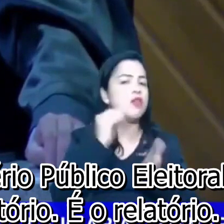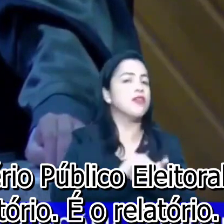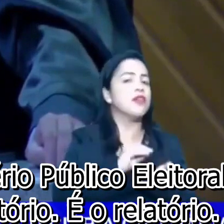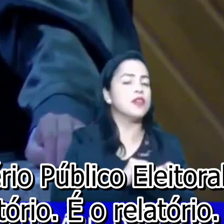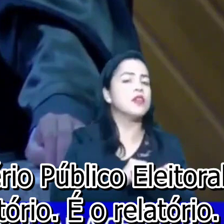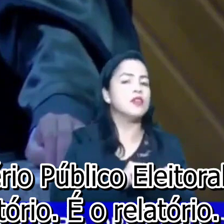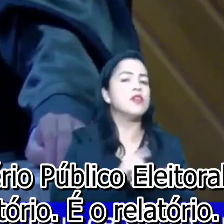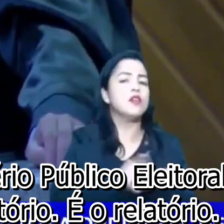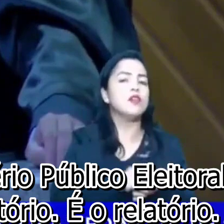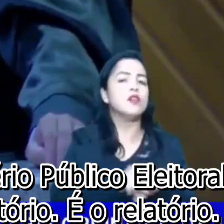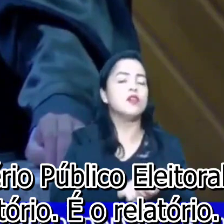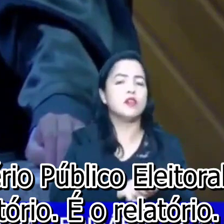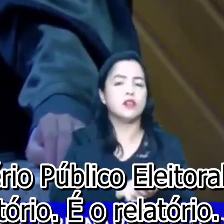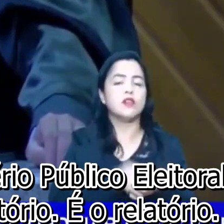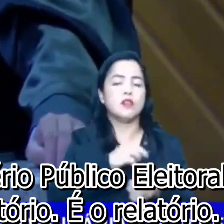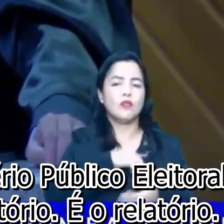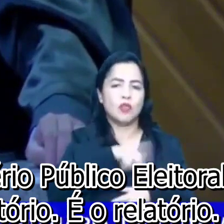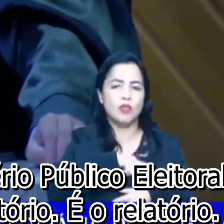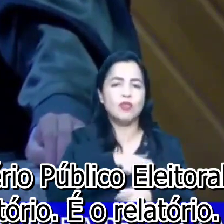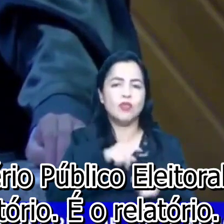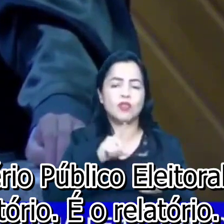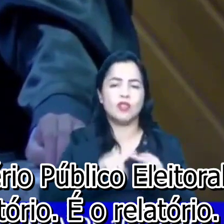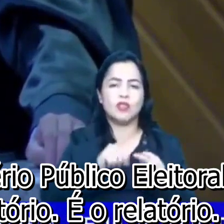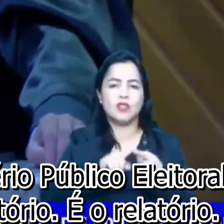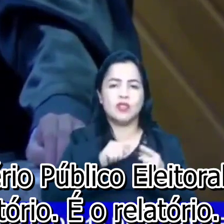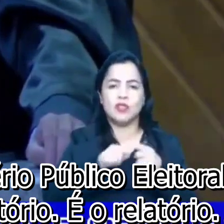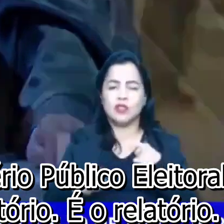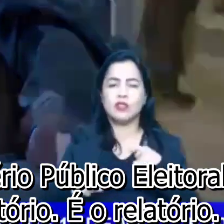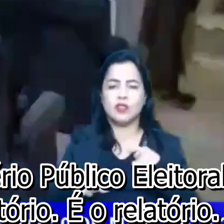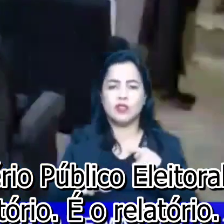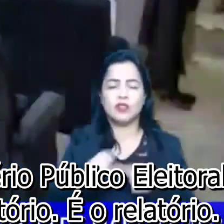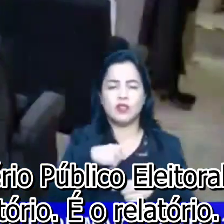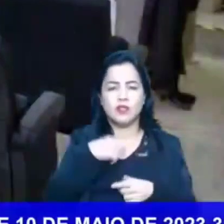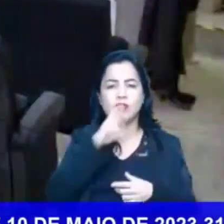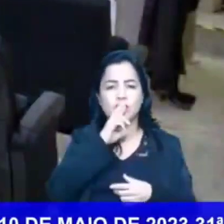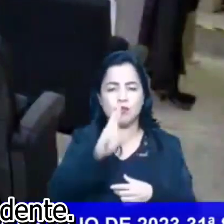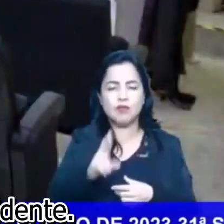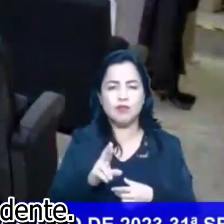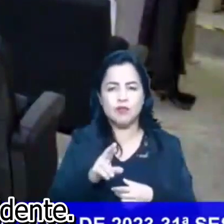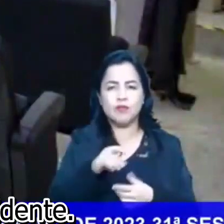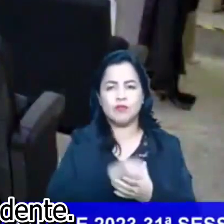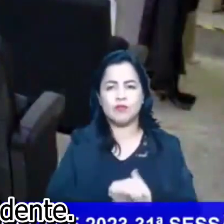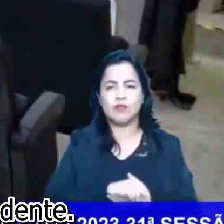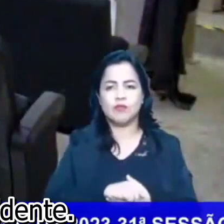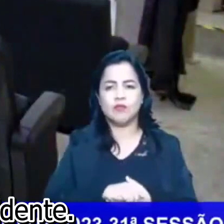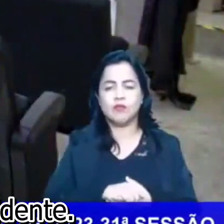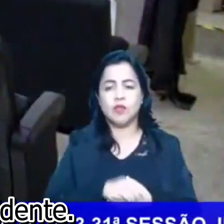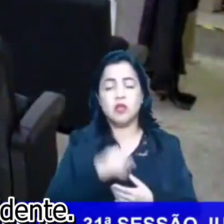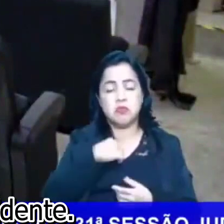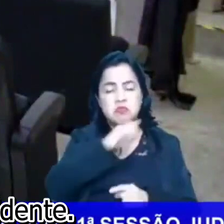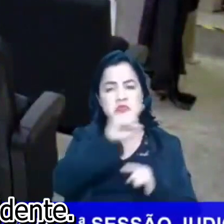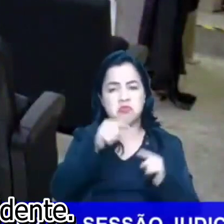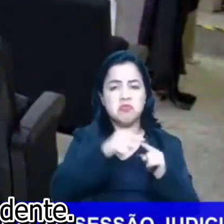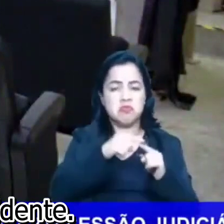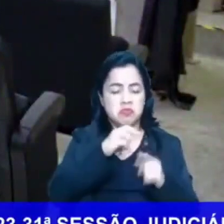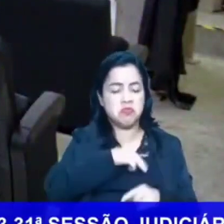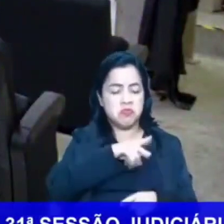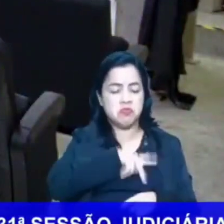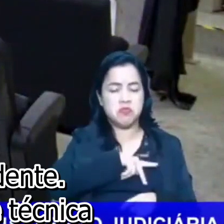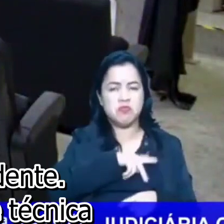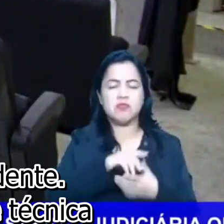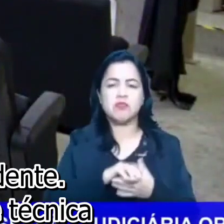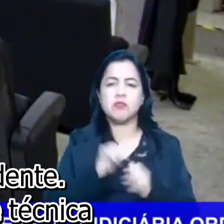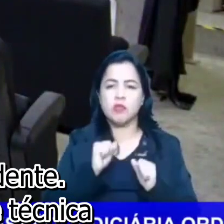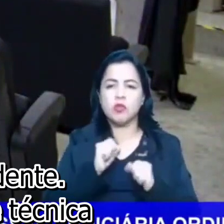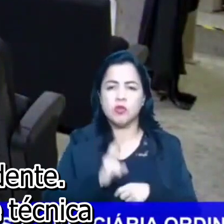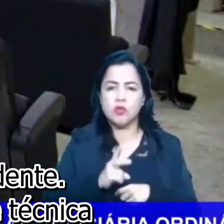manifestar, o Ministério Público Eleitoral opinou também pela desaprovação das contas. Relatório. Relatório, doutor Pablo. Reitero o parecer. Reiterado, Orlando, pode